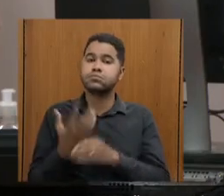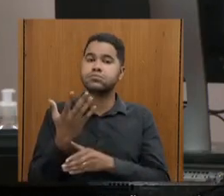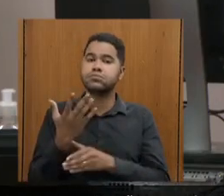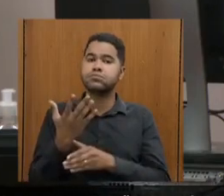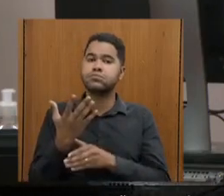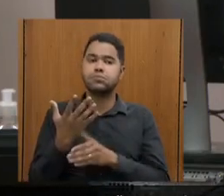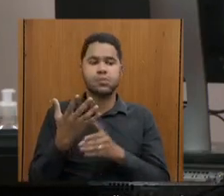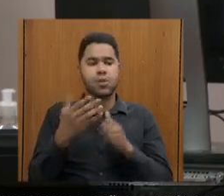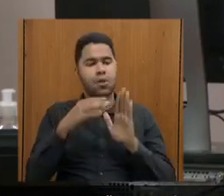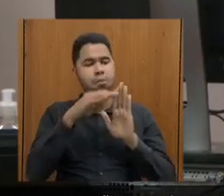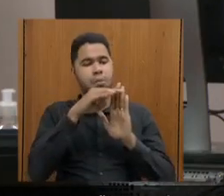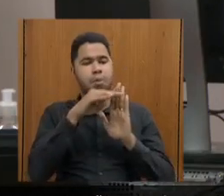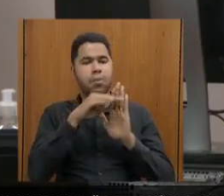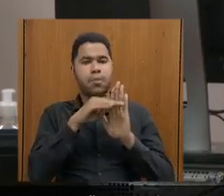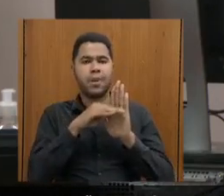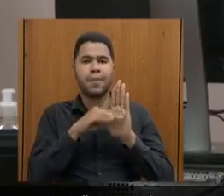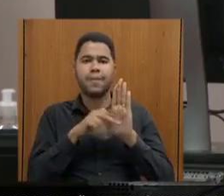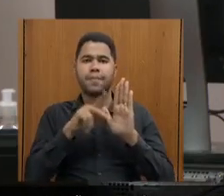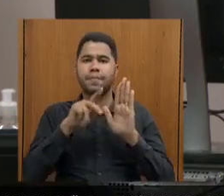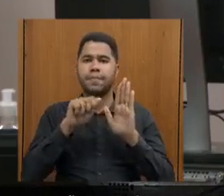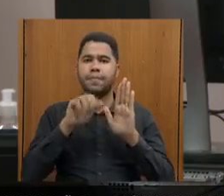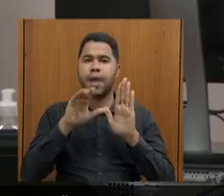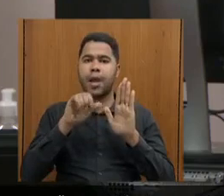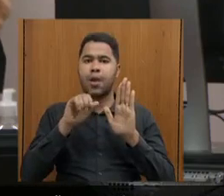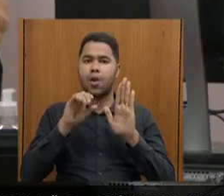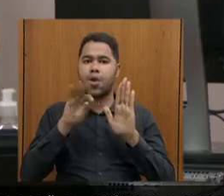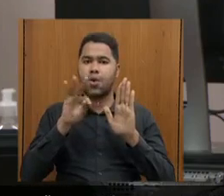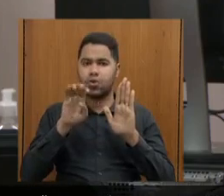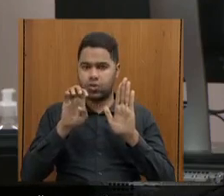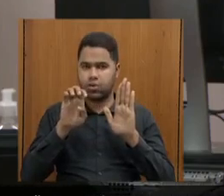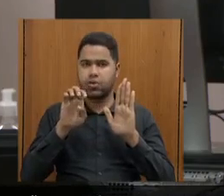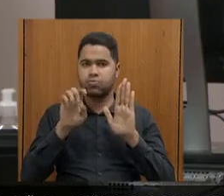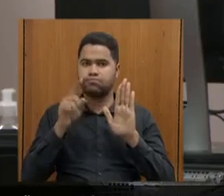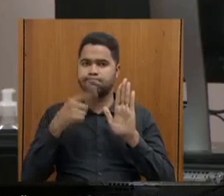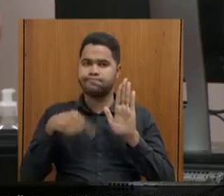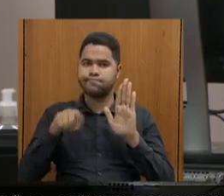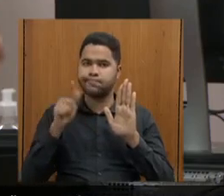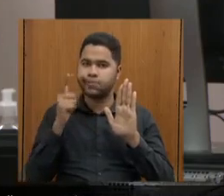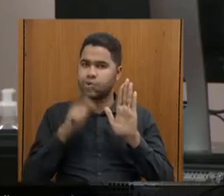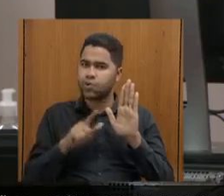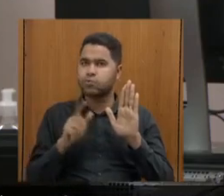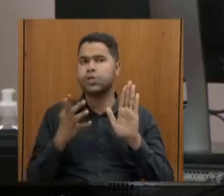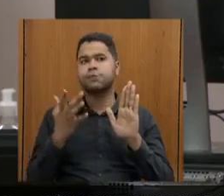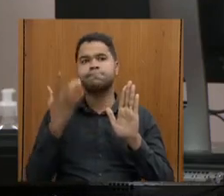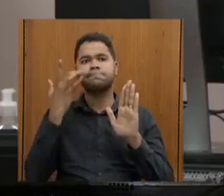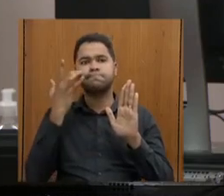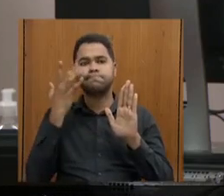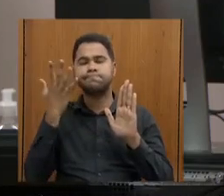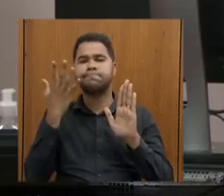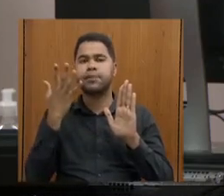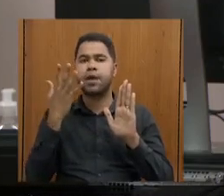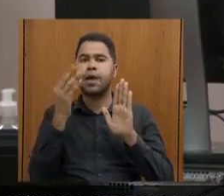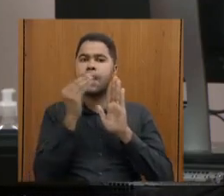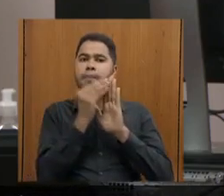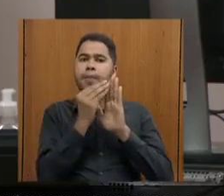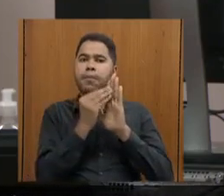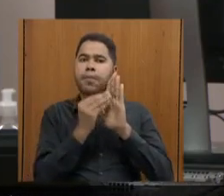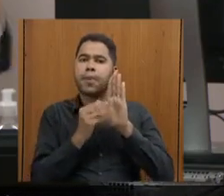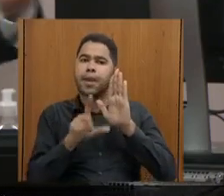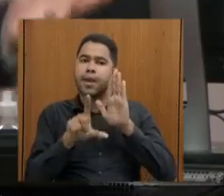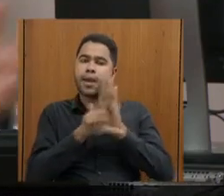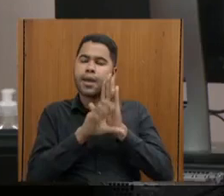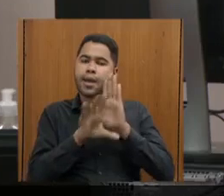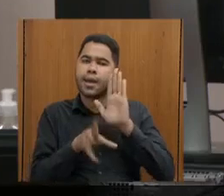um pacote de que a gente consiga de uma maneira mais fácil colocar emendas